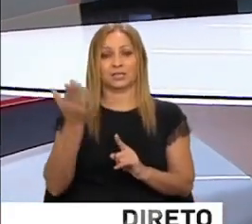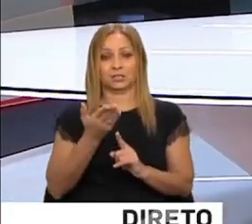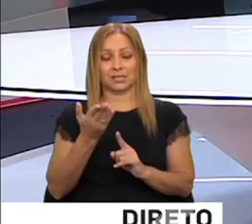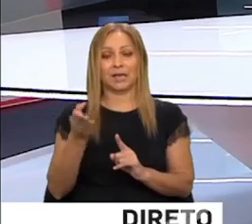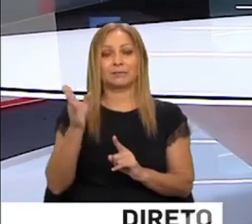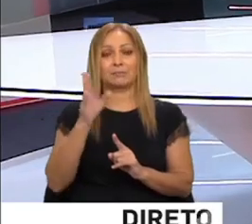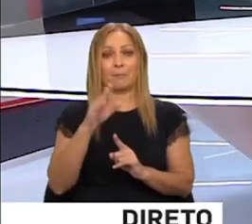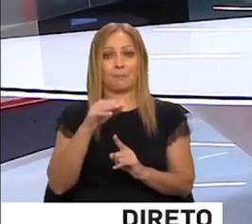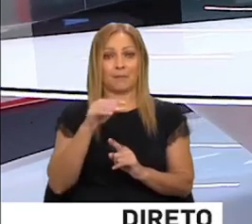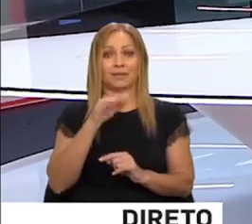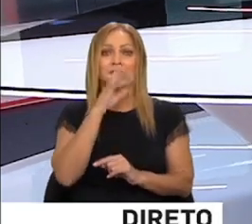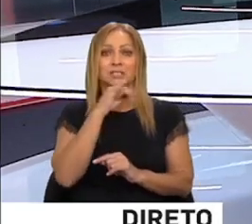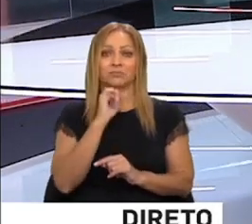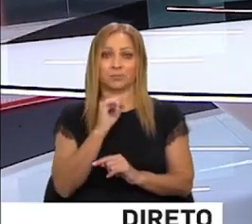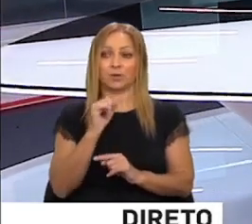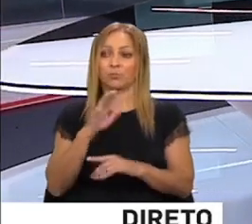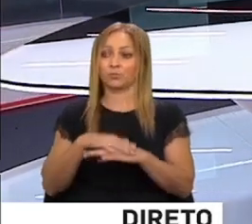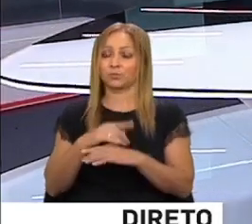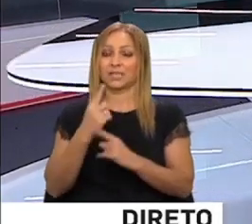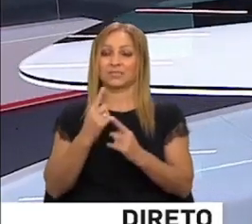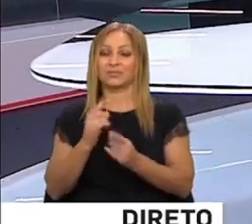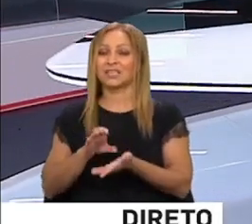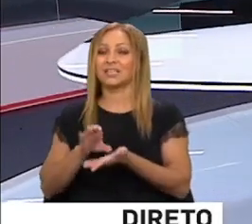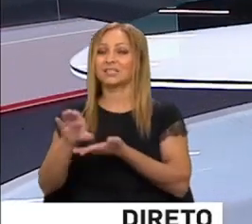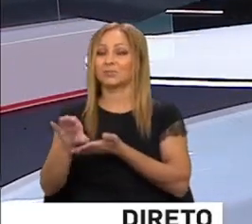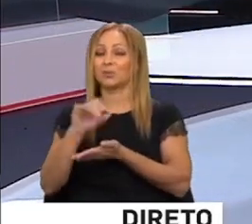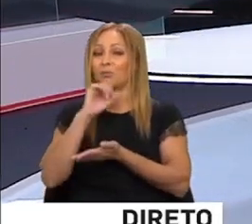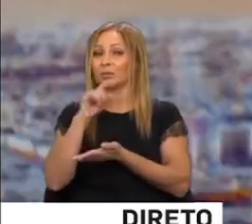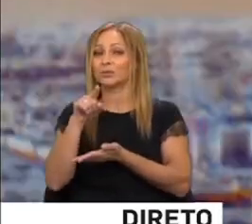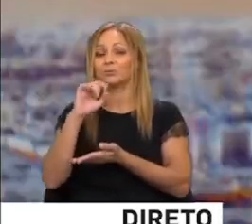extraordinário porque brinco obrigada a análise nesta tarde